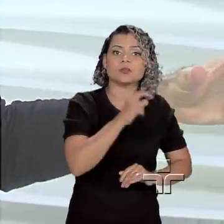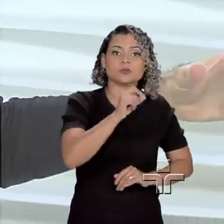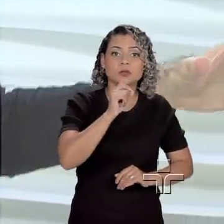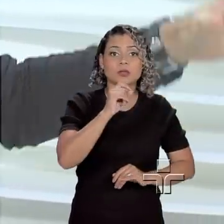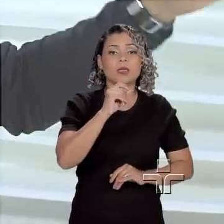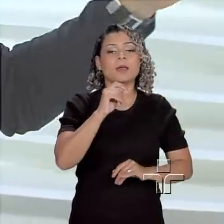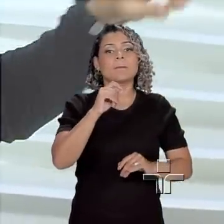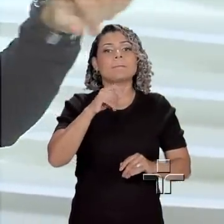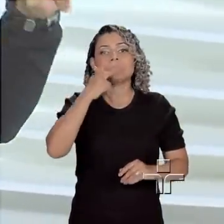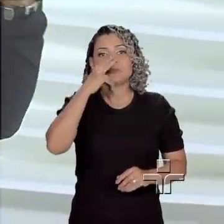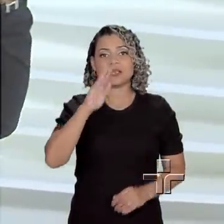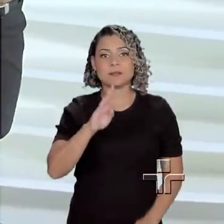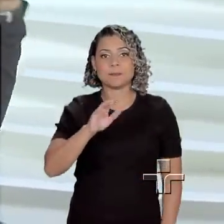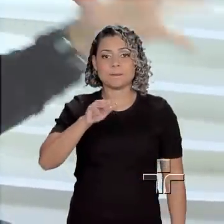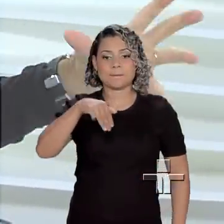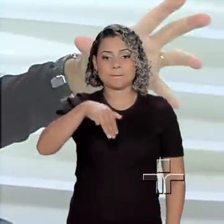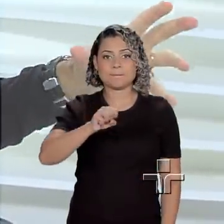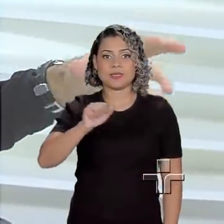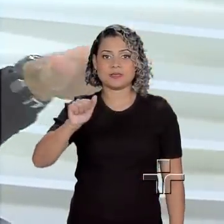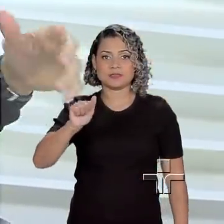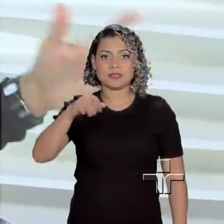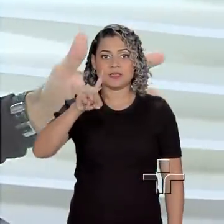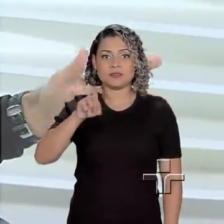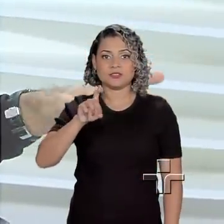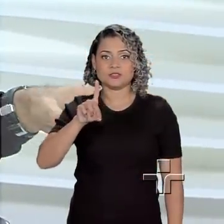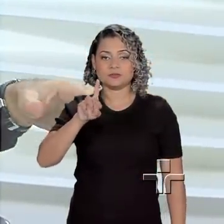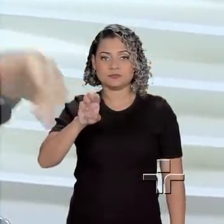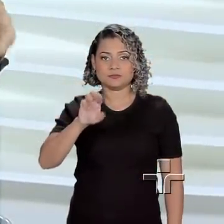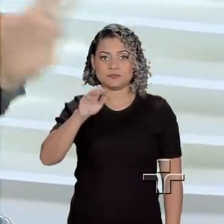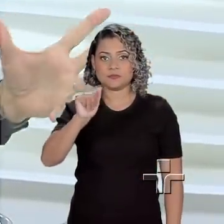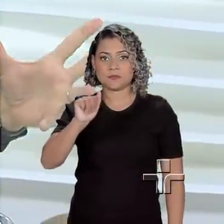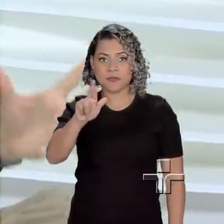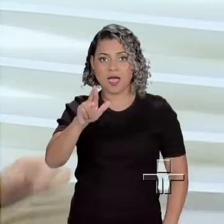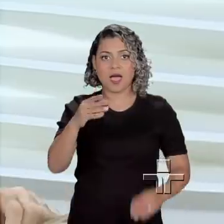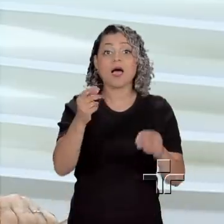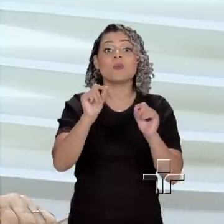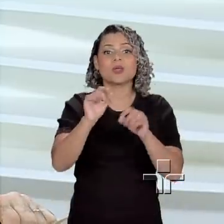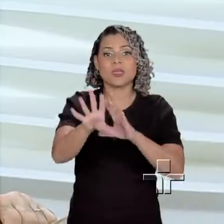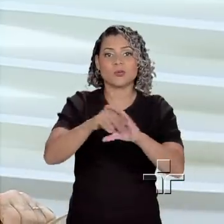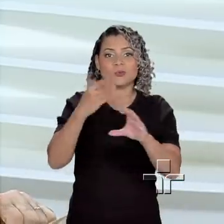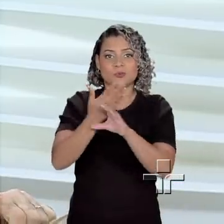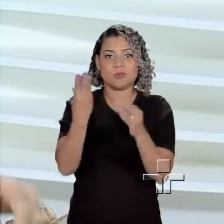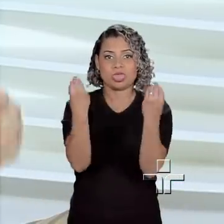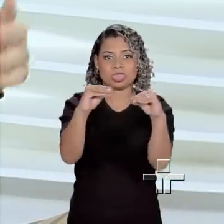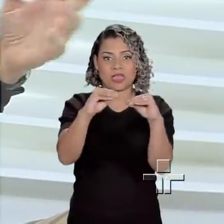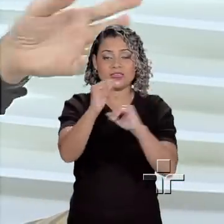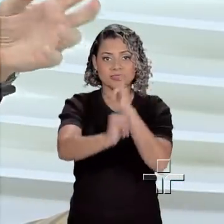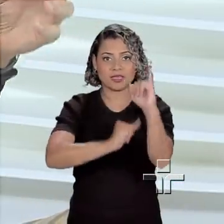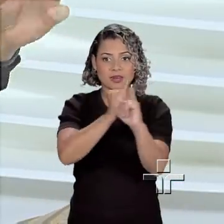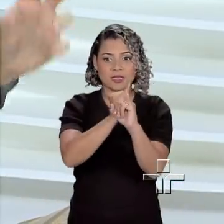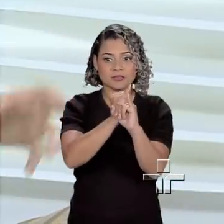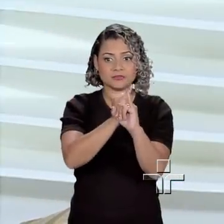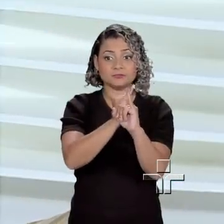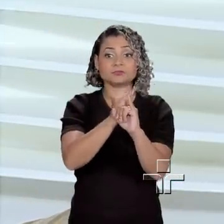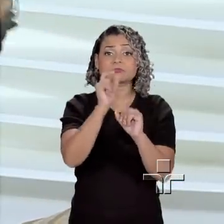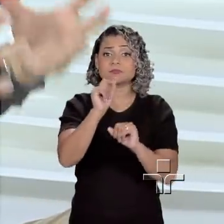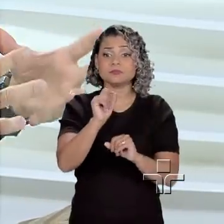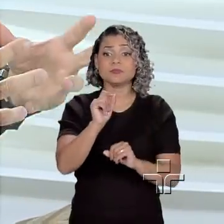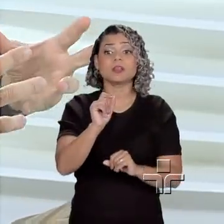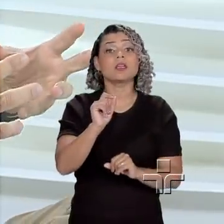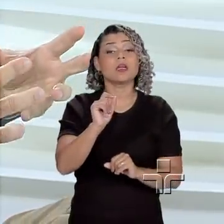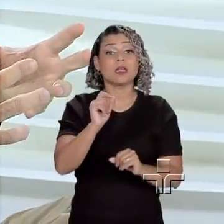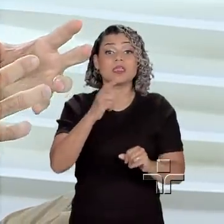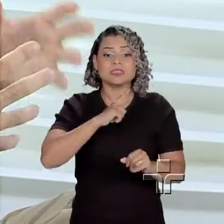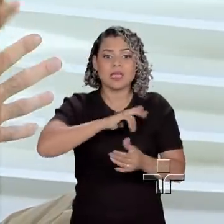internet. Uma parte significativa da confusão da internet é exatamente essa. E para um número